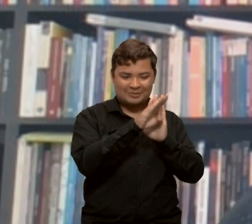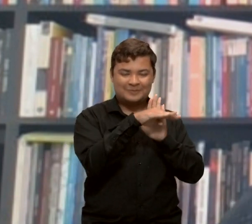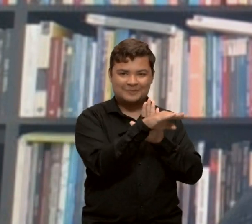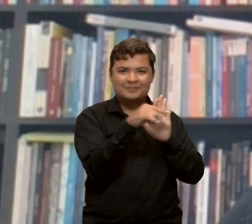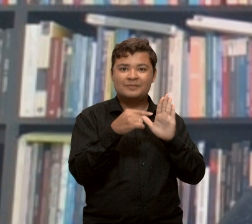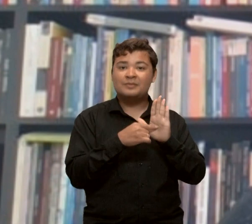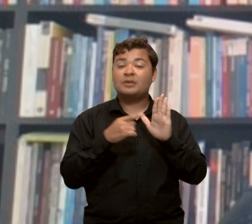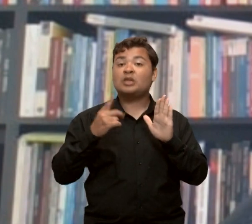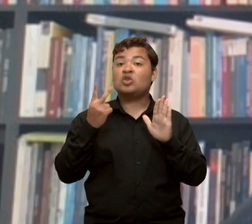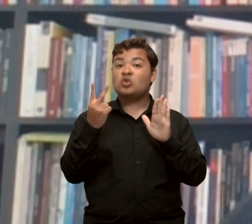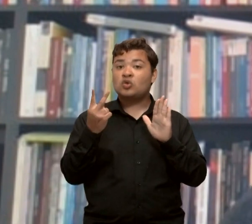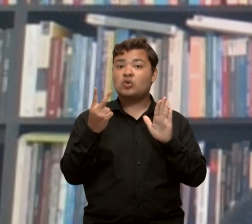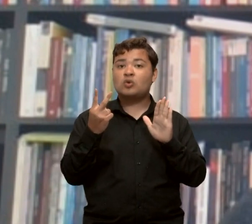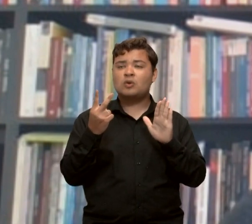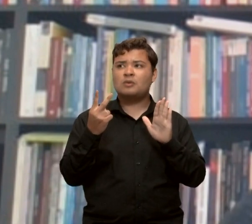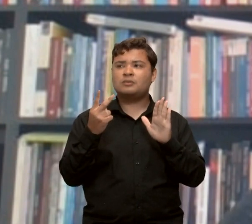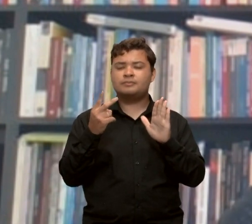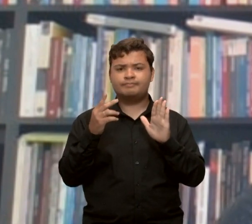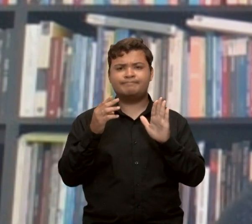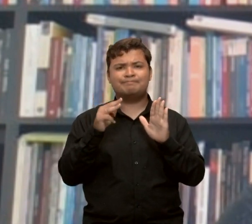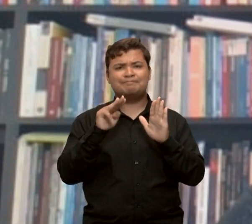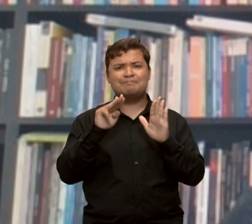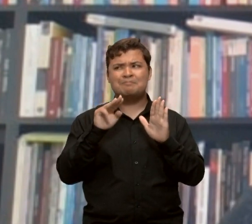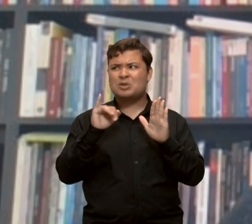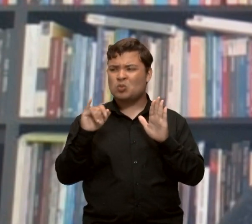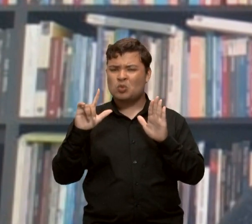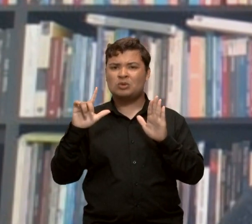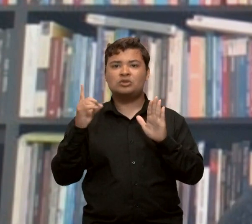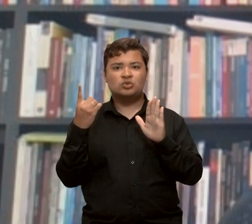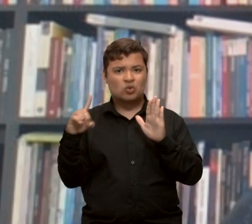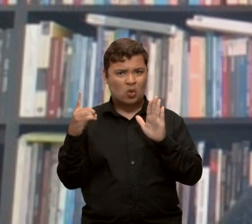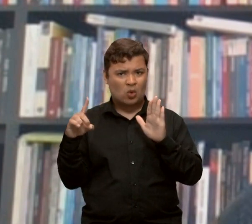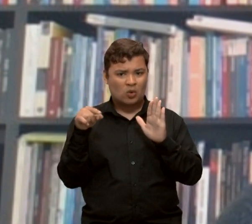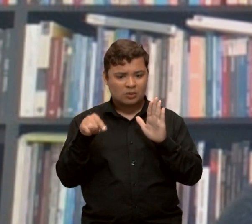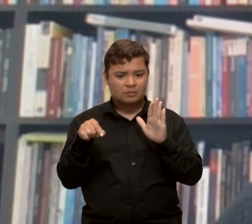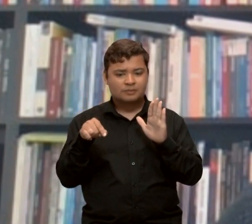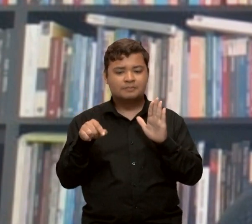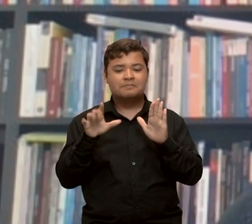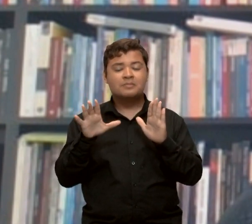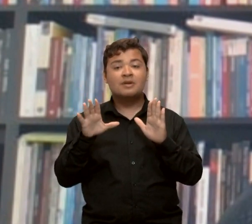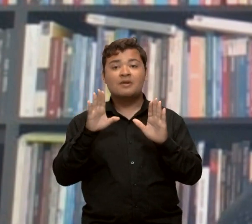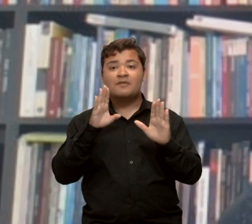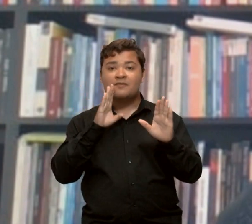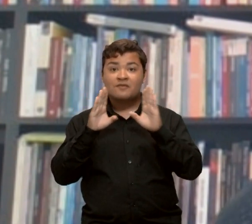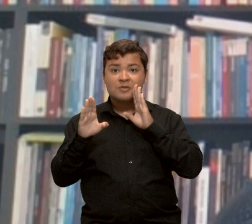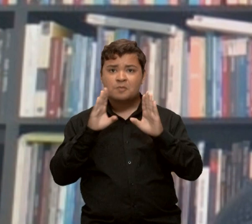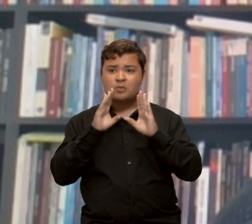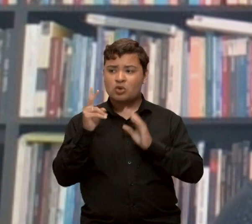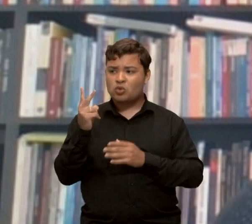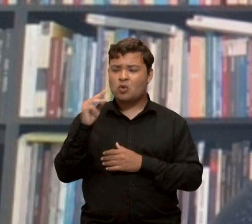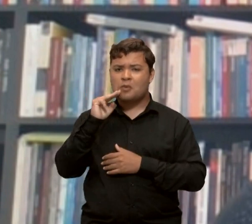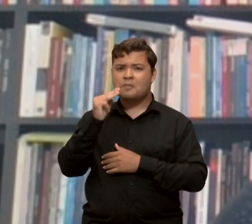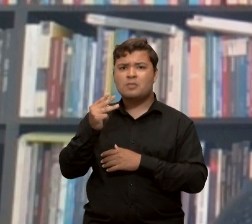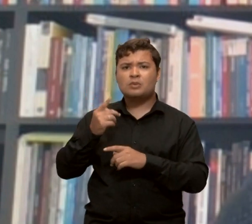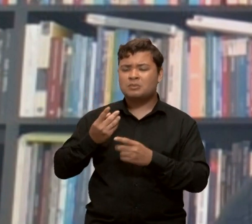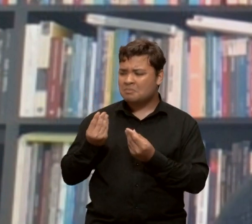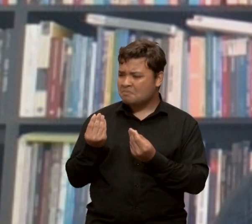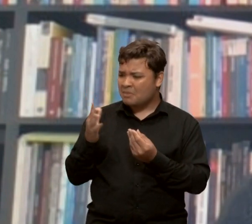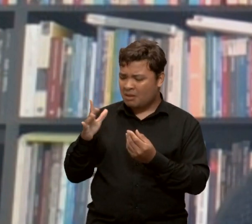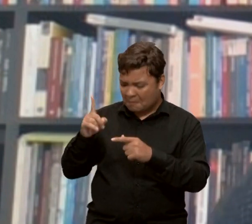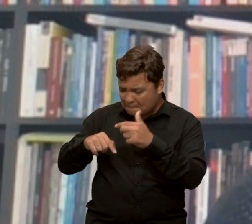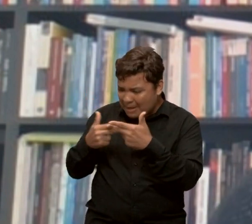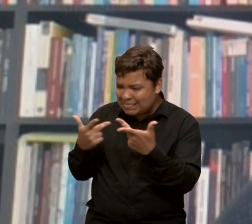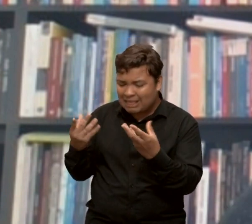2 bilhões de dólares. Mas como a gente pode quantificar o valor do Facebook ter 2 bilhões, se é algo imaterial, né? O que